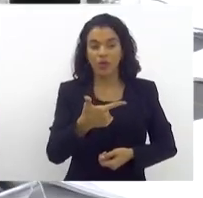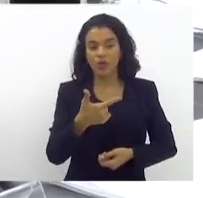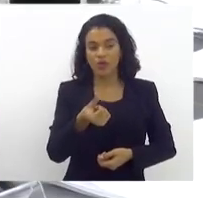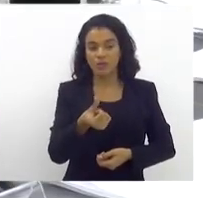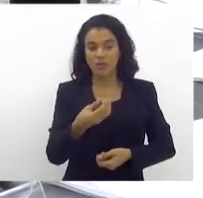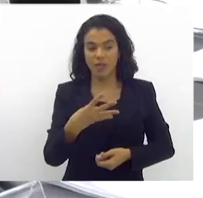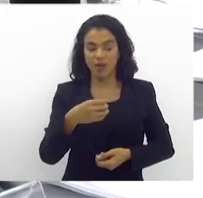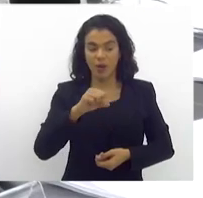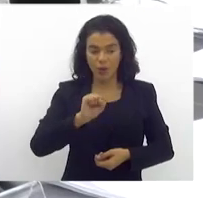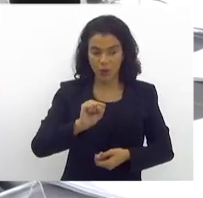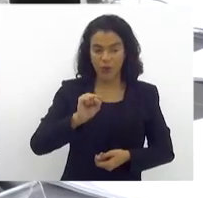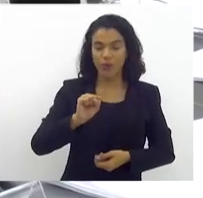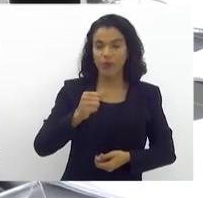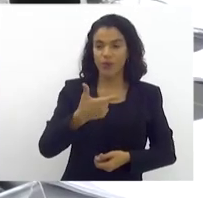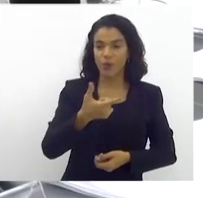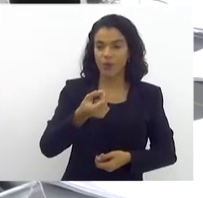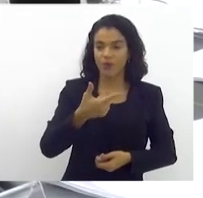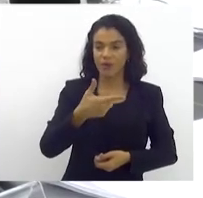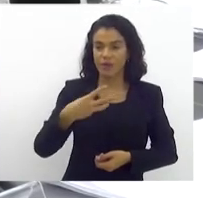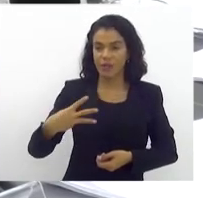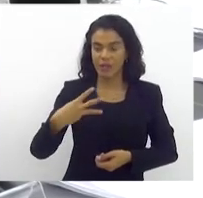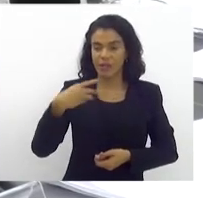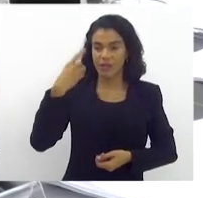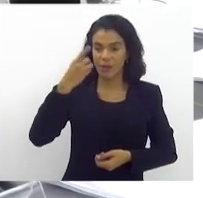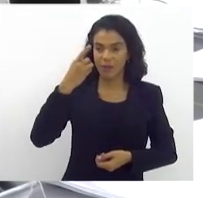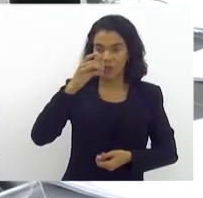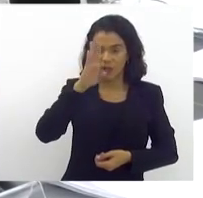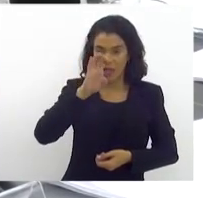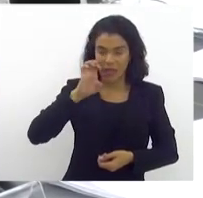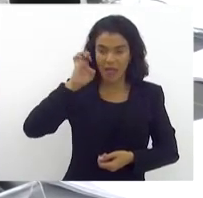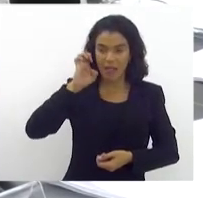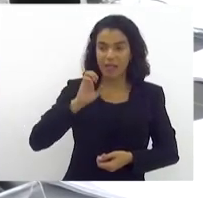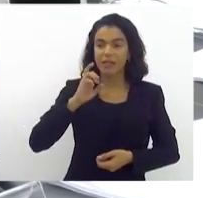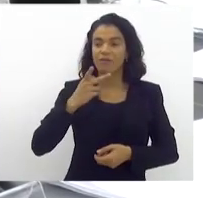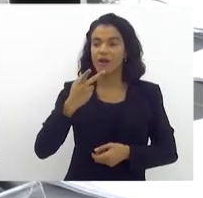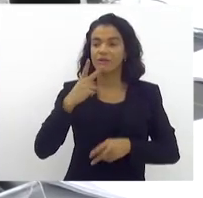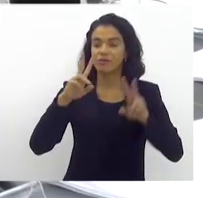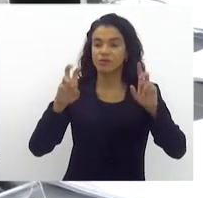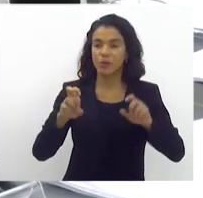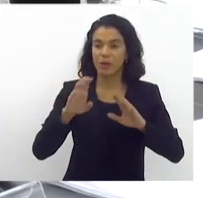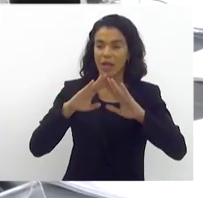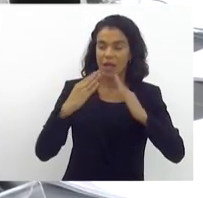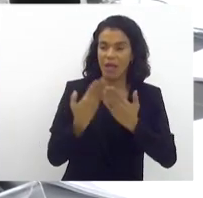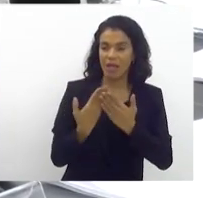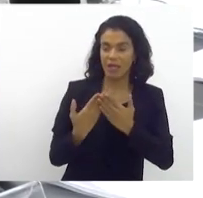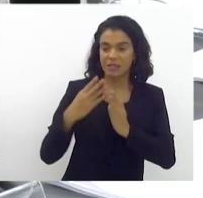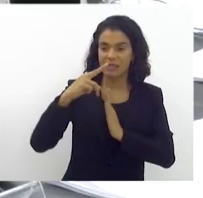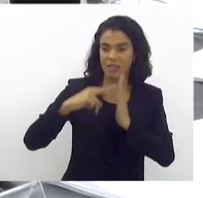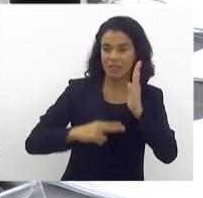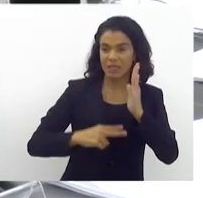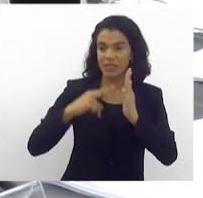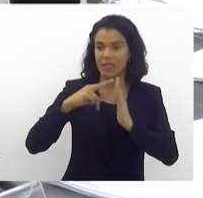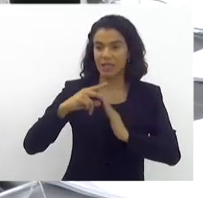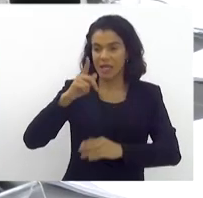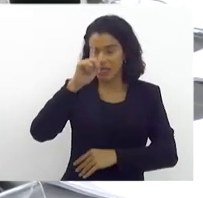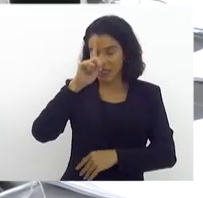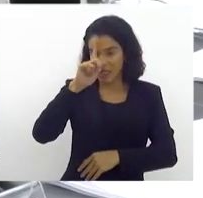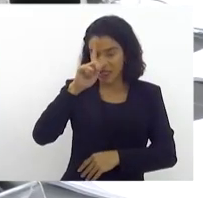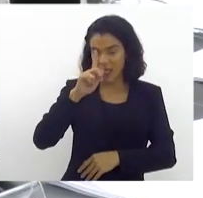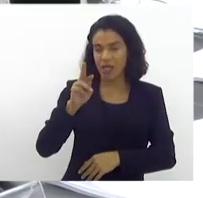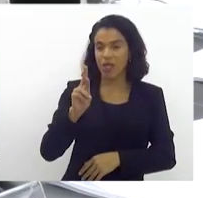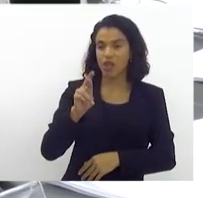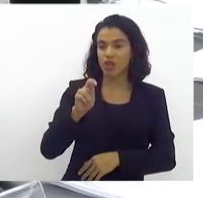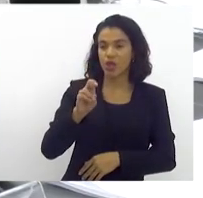PL 1268 de 23, de autoria da deputada Élica Takimoto, que declara a Casa de Leituras Gregas e Troianas patrimônio cultural